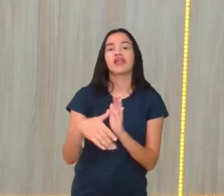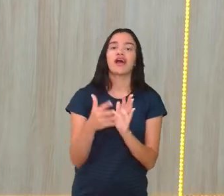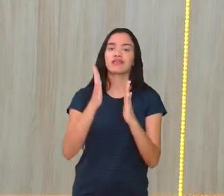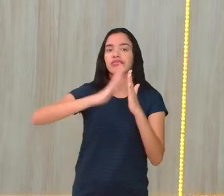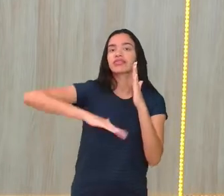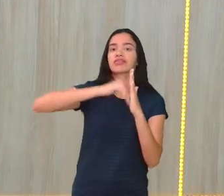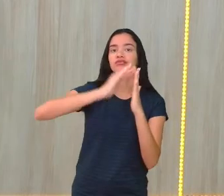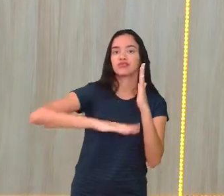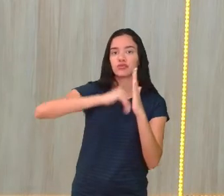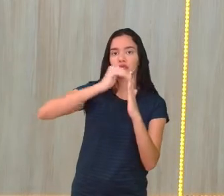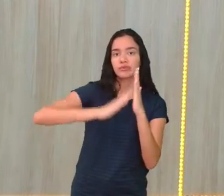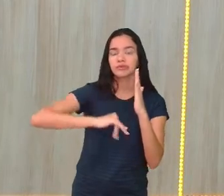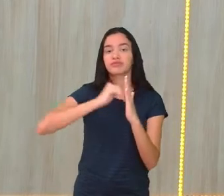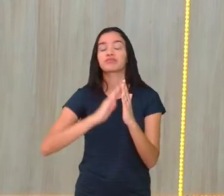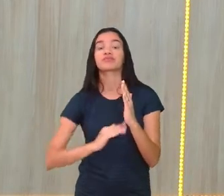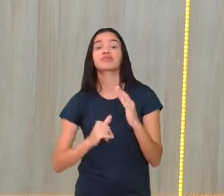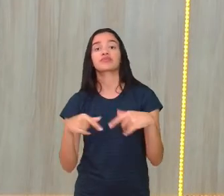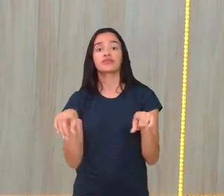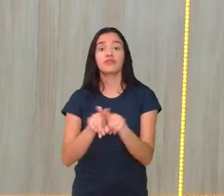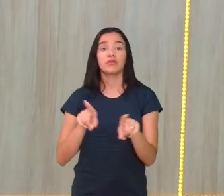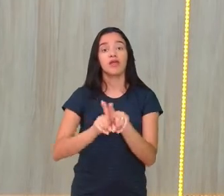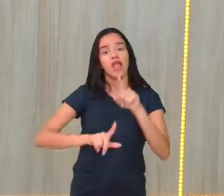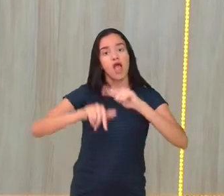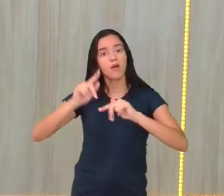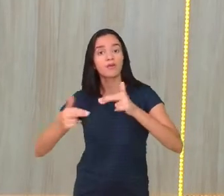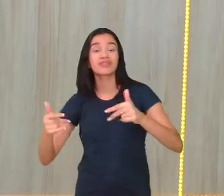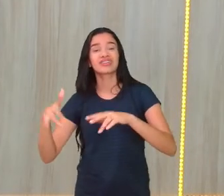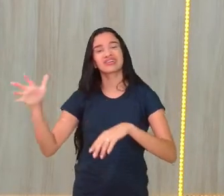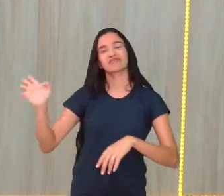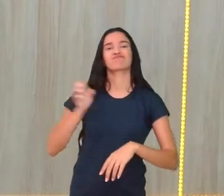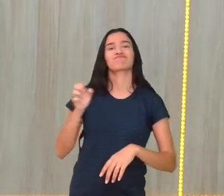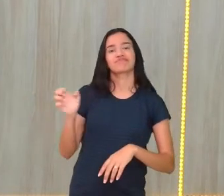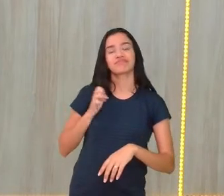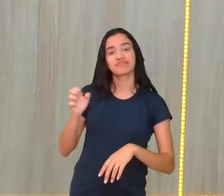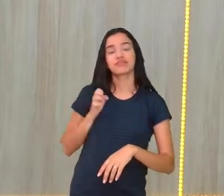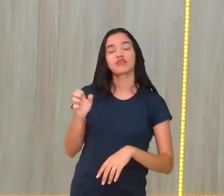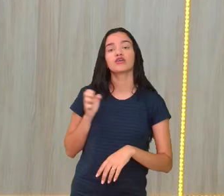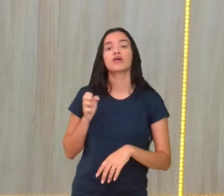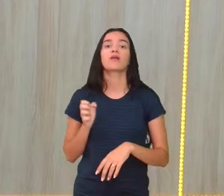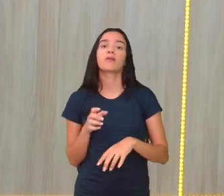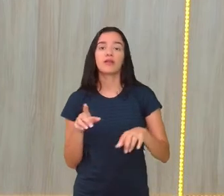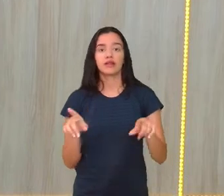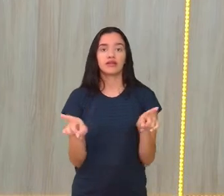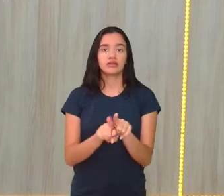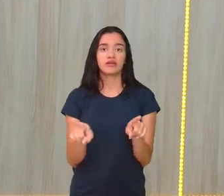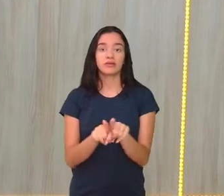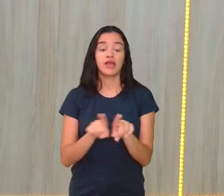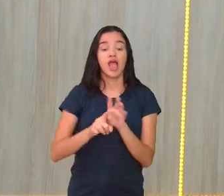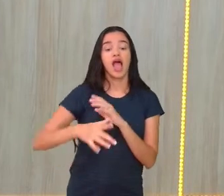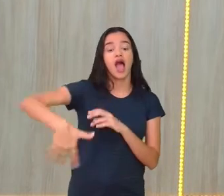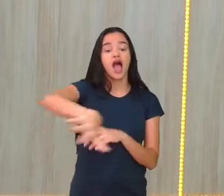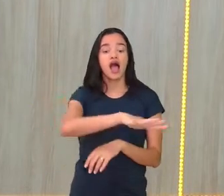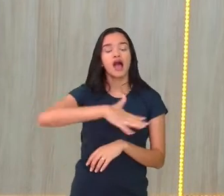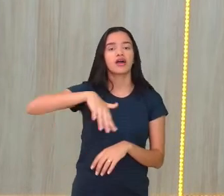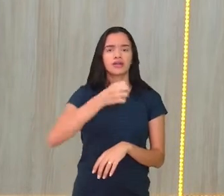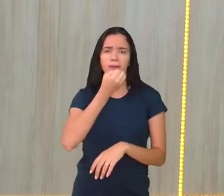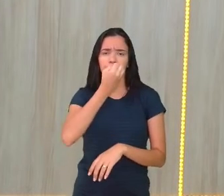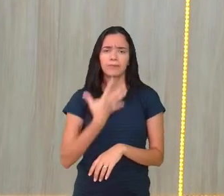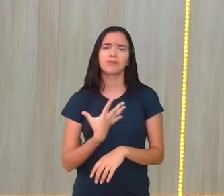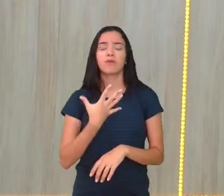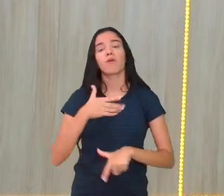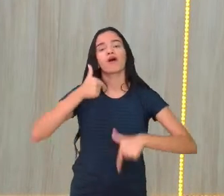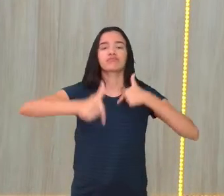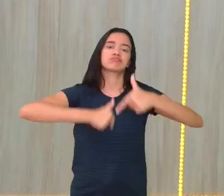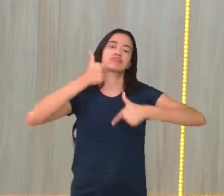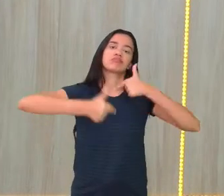né, púrpura, e isso era um produto muito caro, né? E, embora a região não favorecesse o